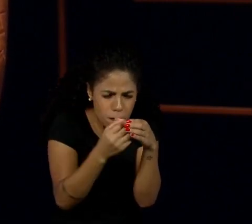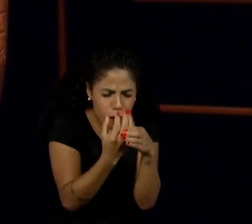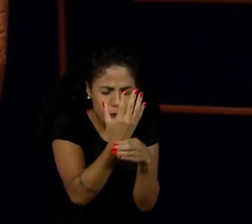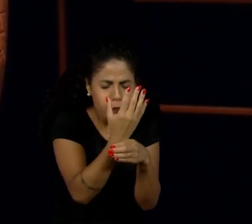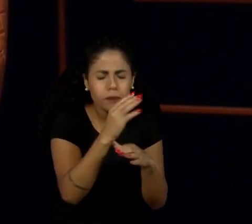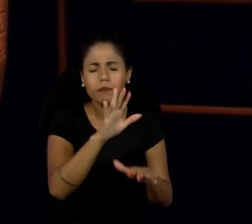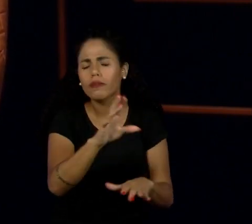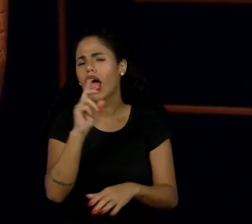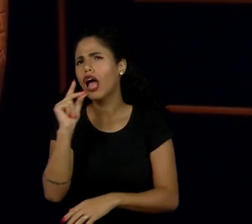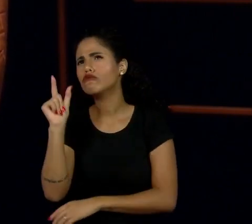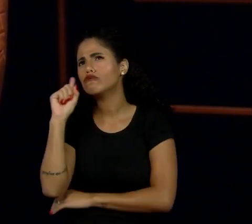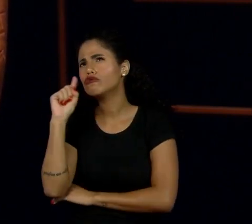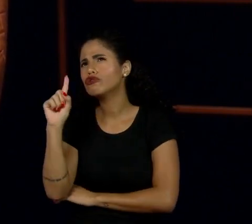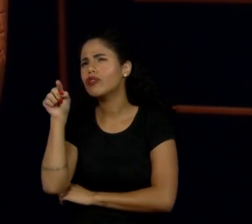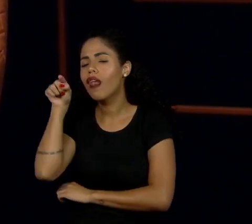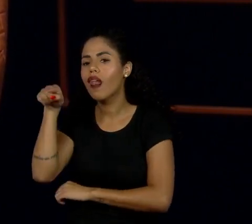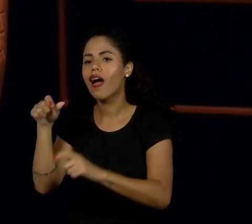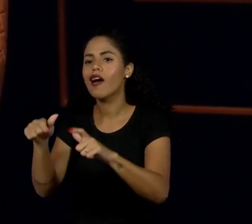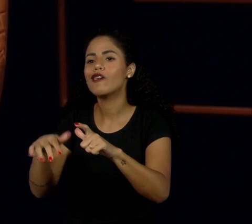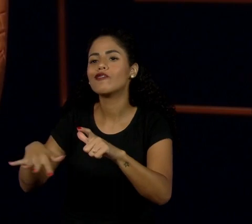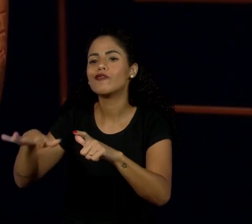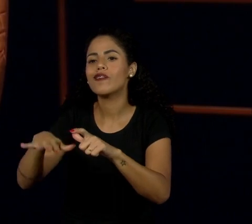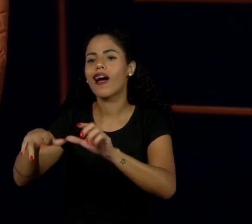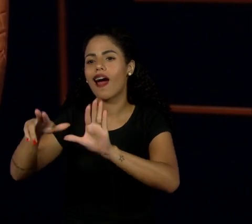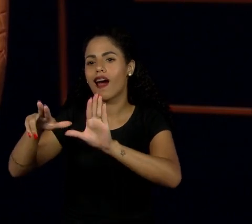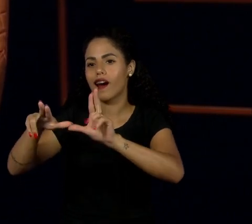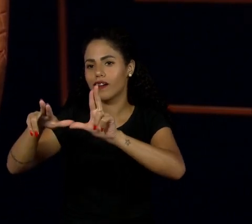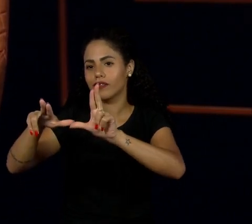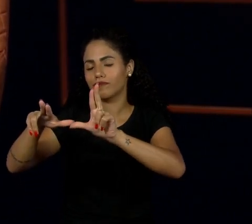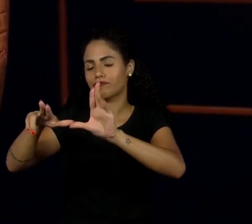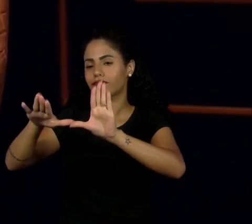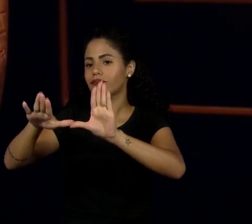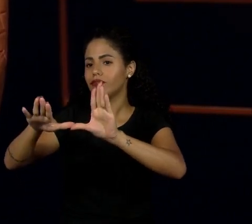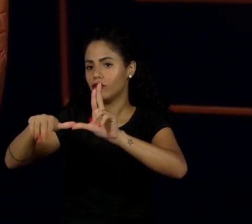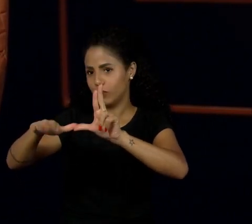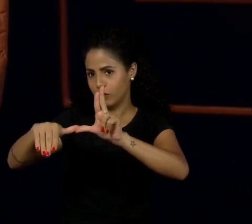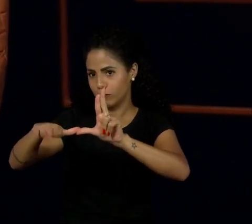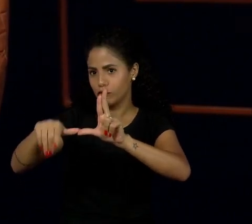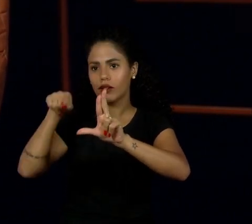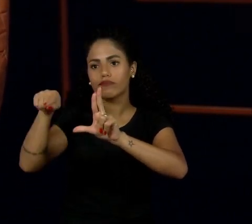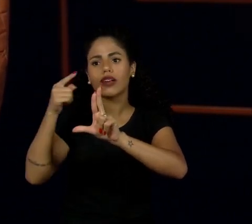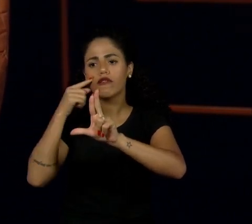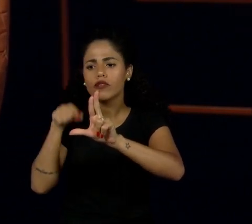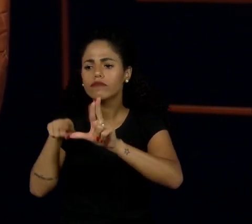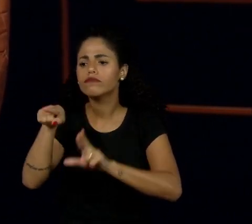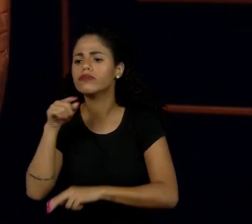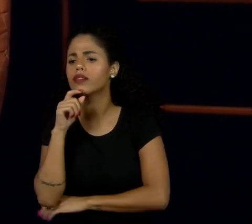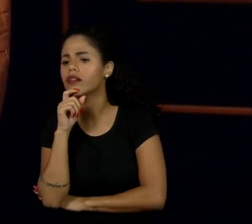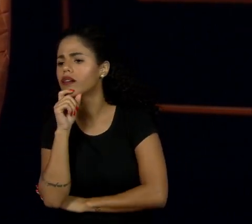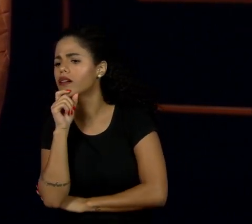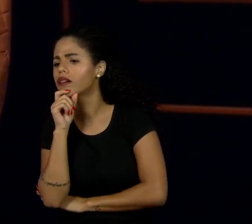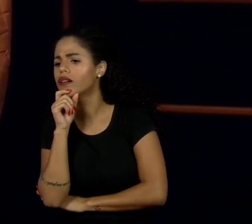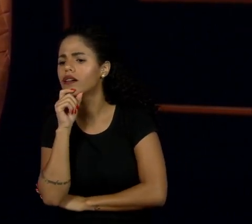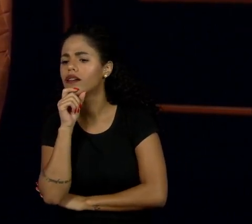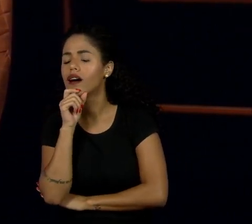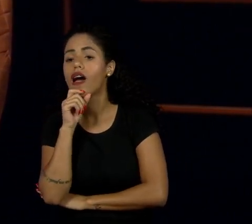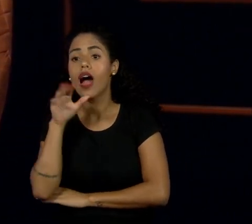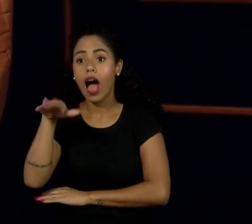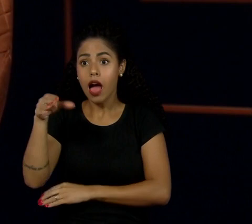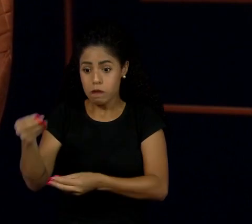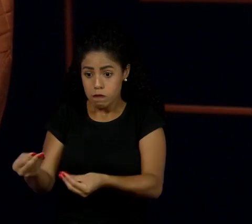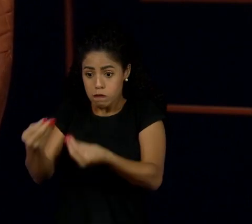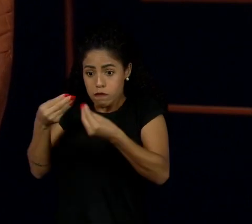fui comprar, ele falou assim, você tem que entender a Vitória Régia como ela funciona na natureza, para você